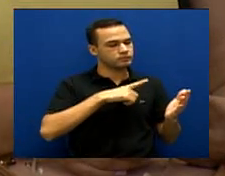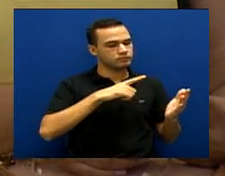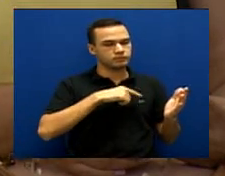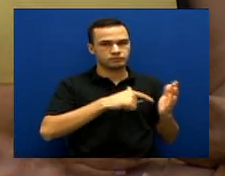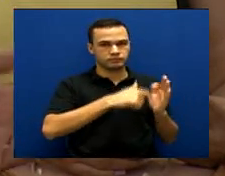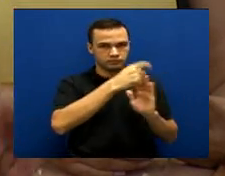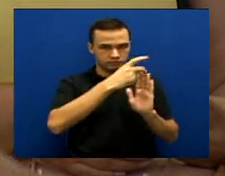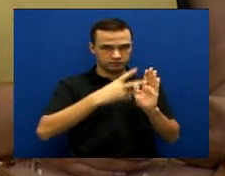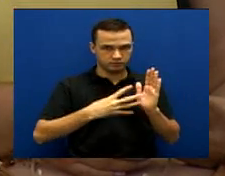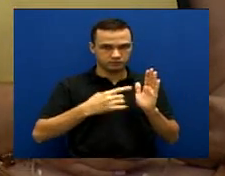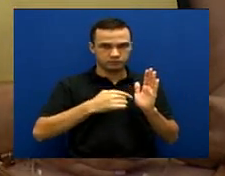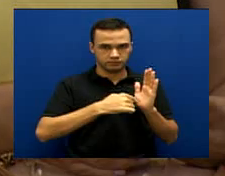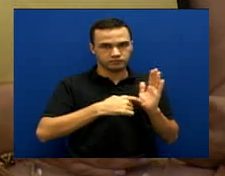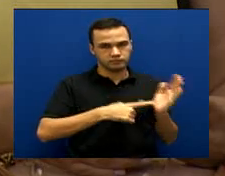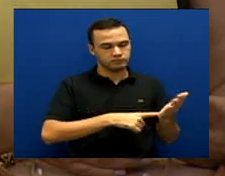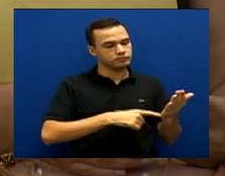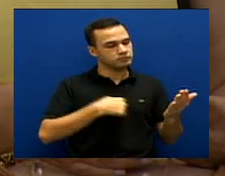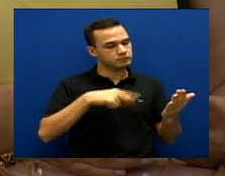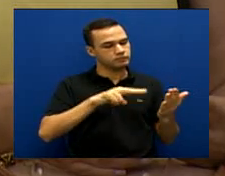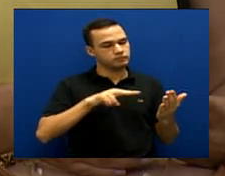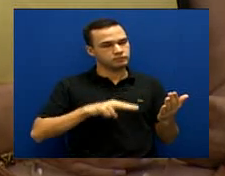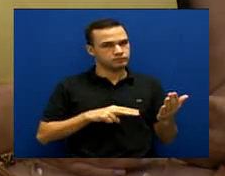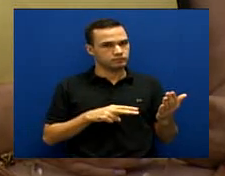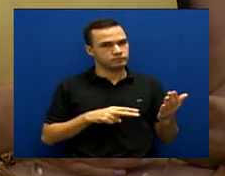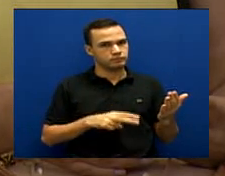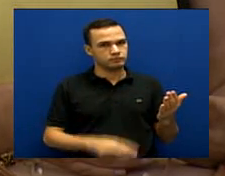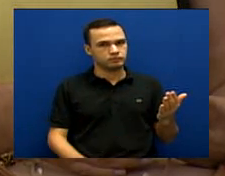tô entendendo o seguinte